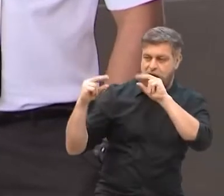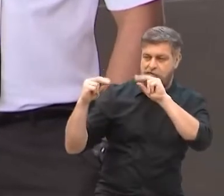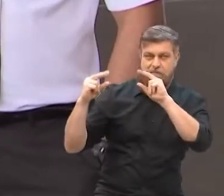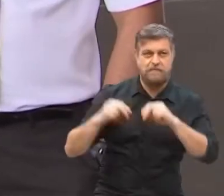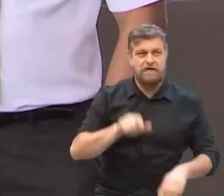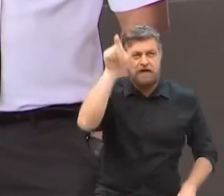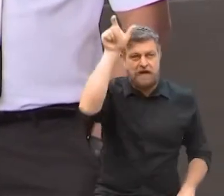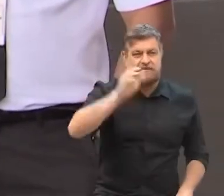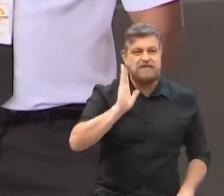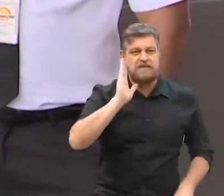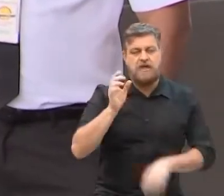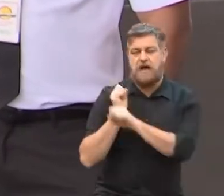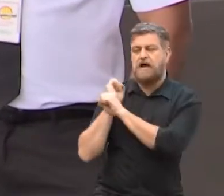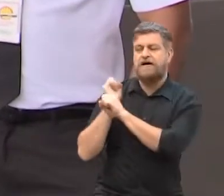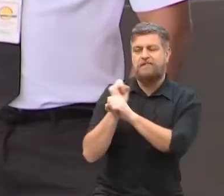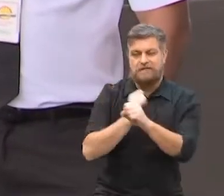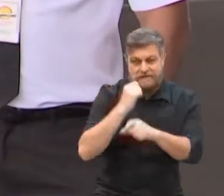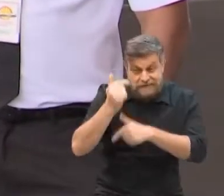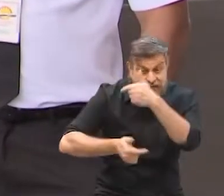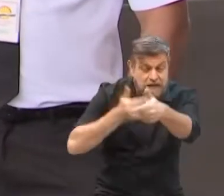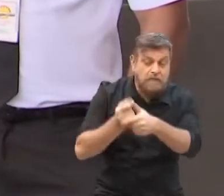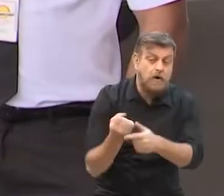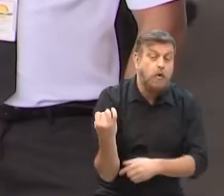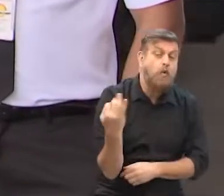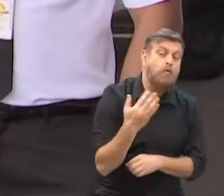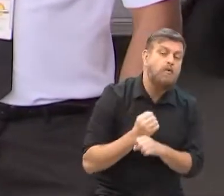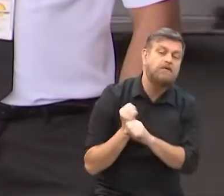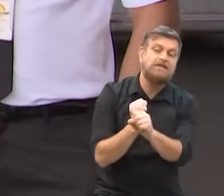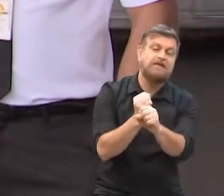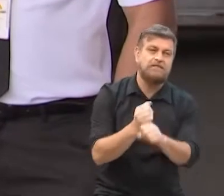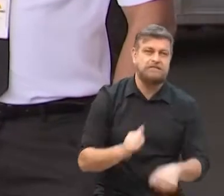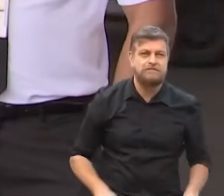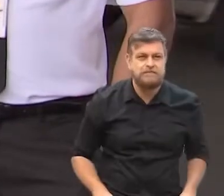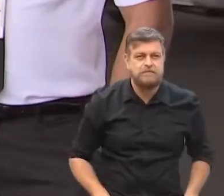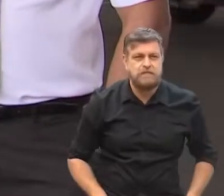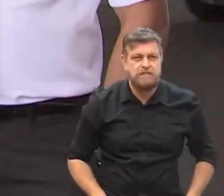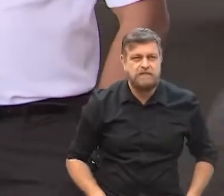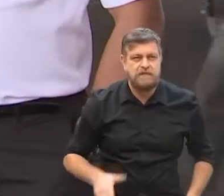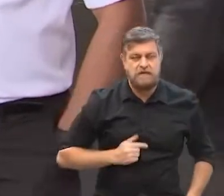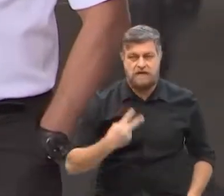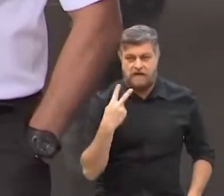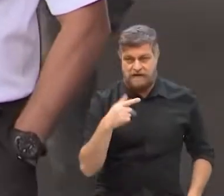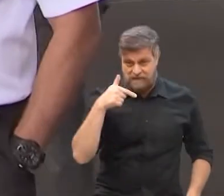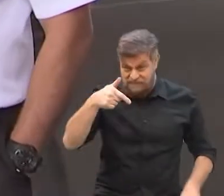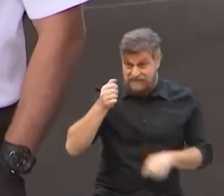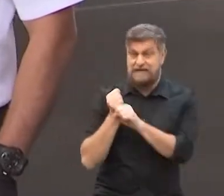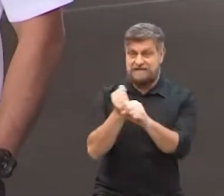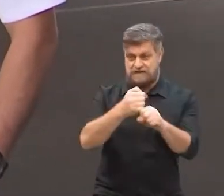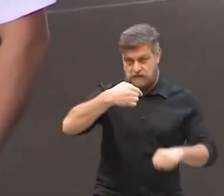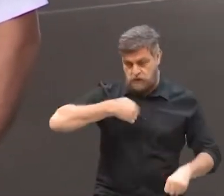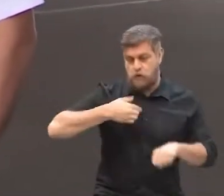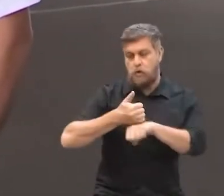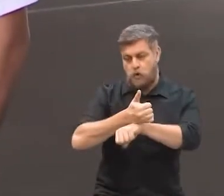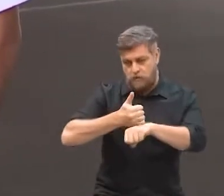que já faz muito tempo que está nesse mercado. Há quanto tempo trabalha como frentista, Reginaldo? Há 27 anos.